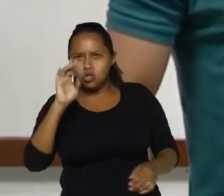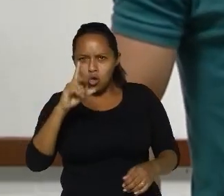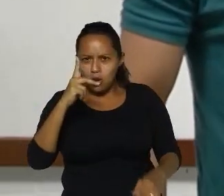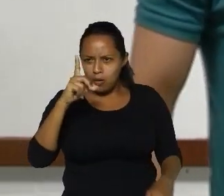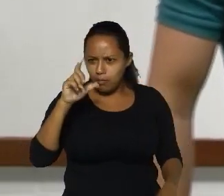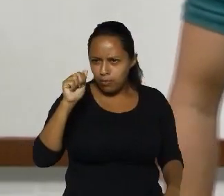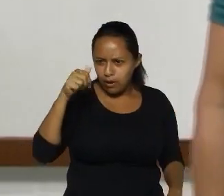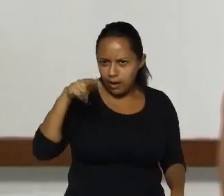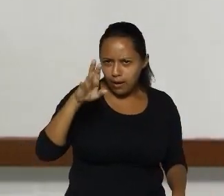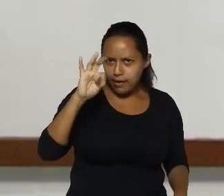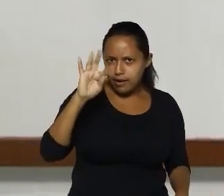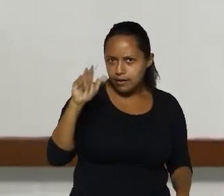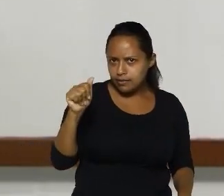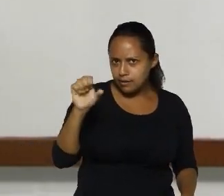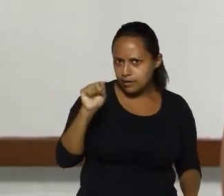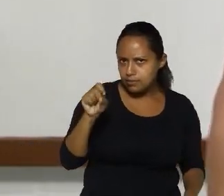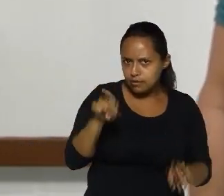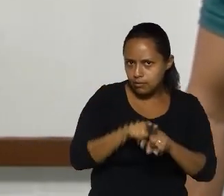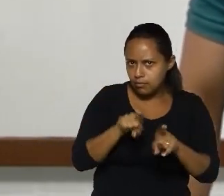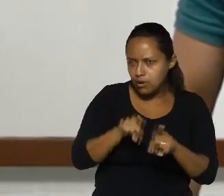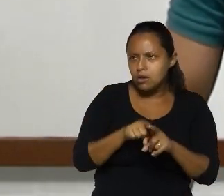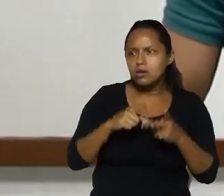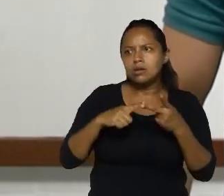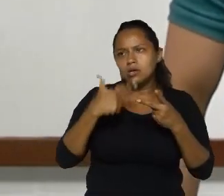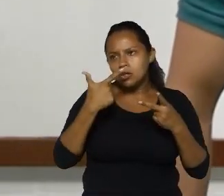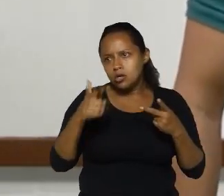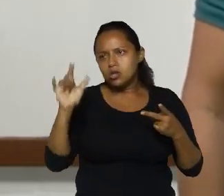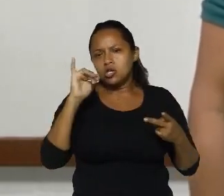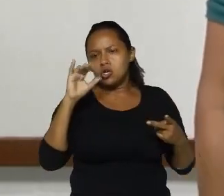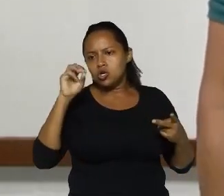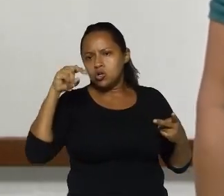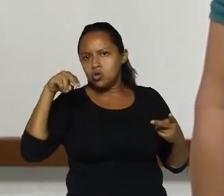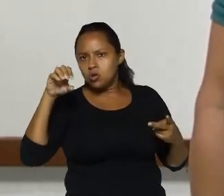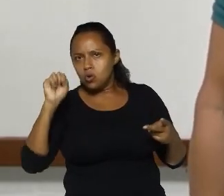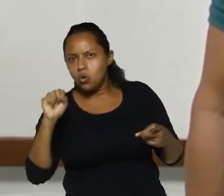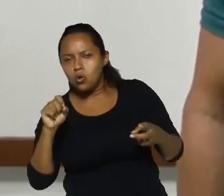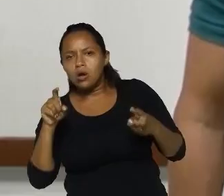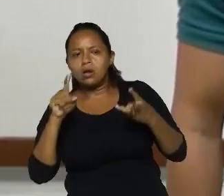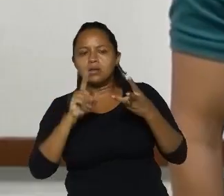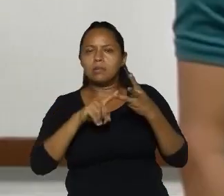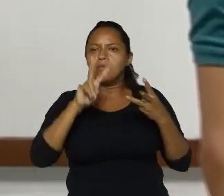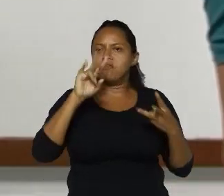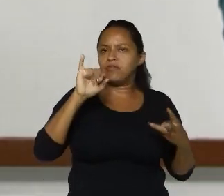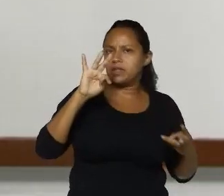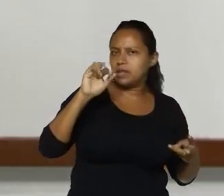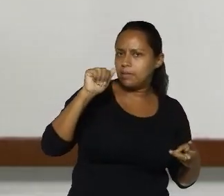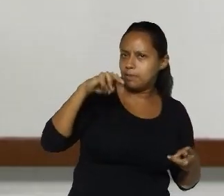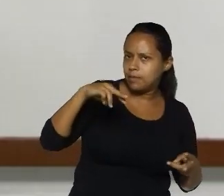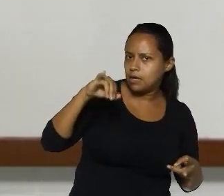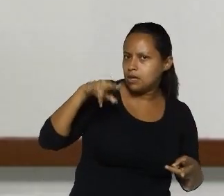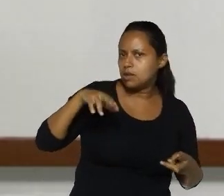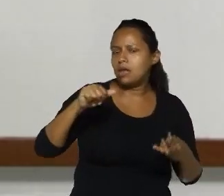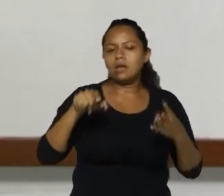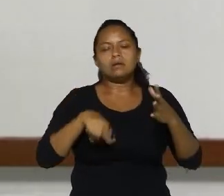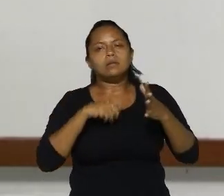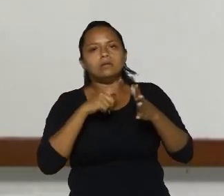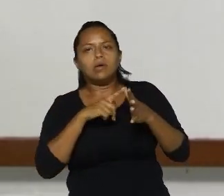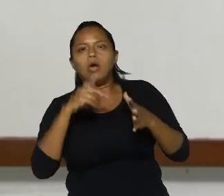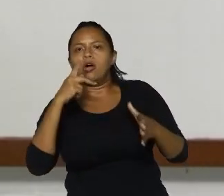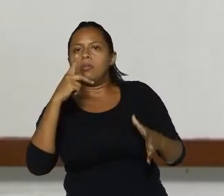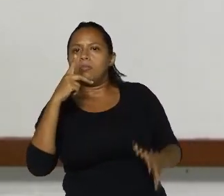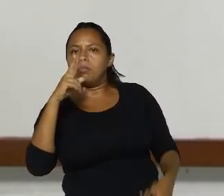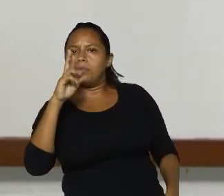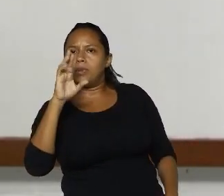envolvidas no processo de coagulação. Nós temos íons, como é o caso do cálcio, nós temos vitaminas e nós temos proteínas. Mas